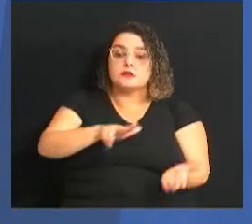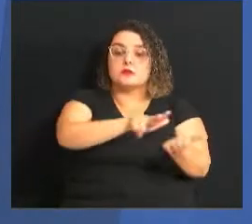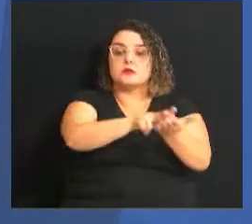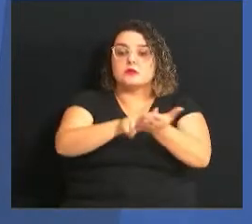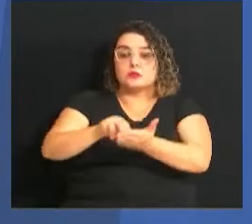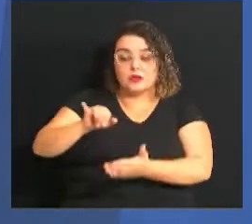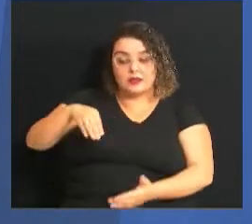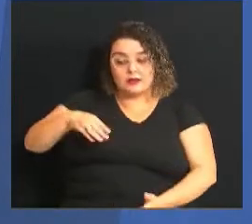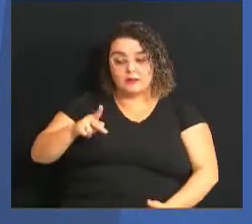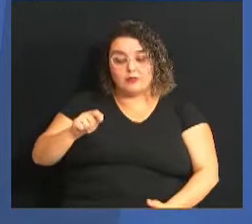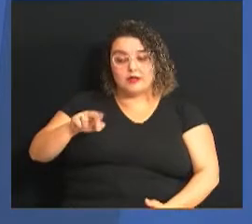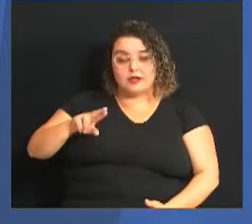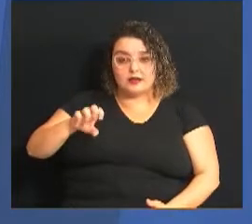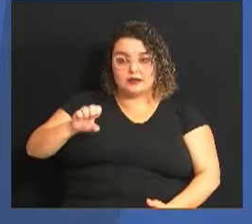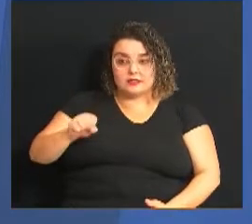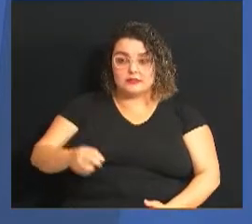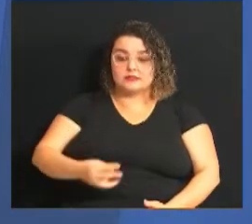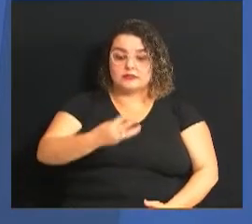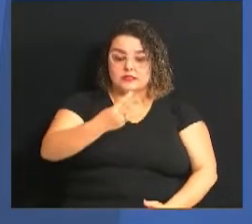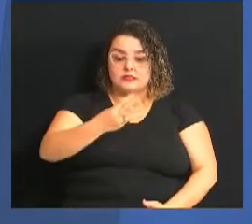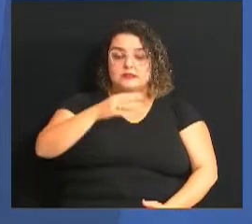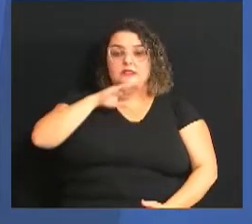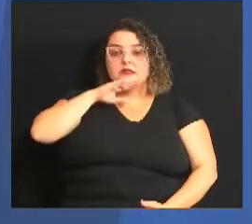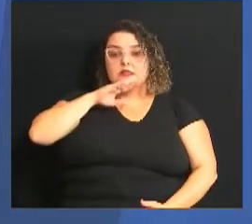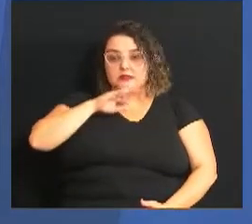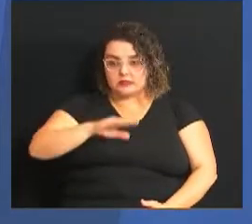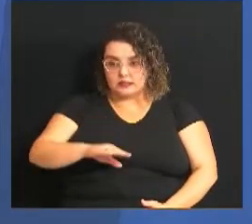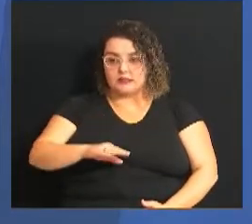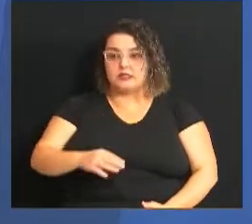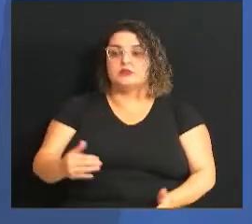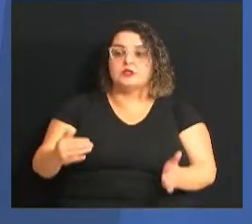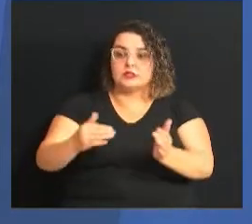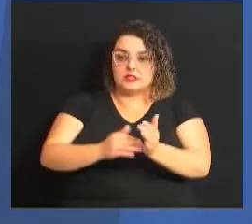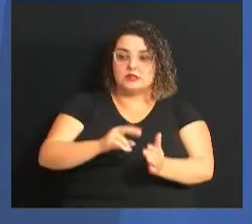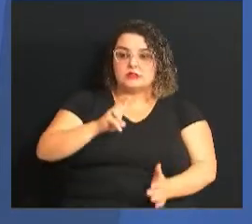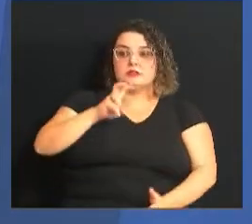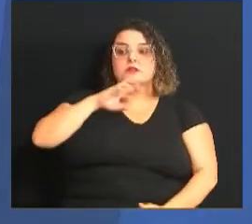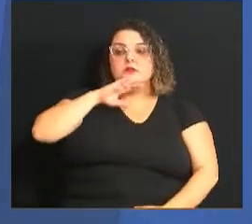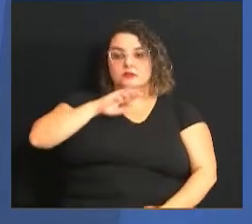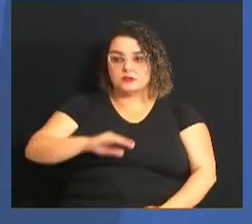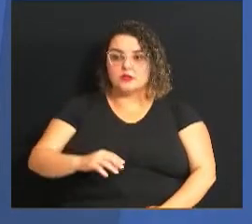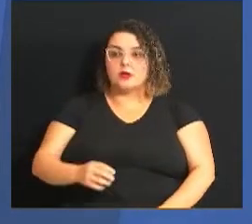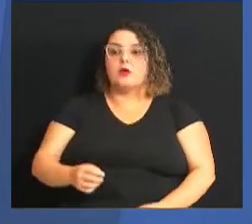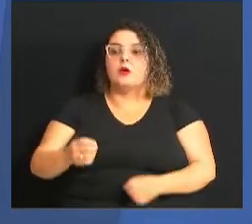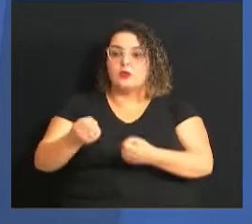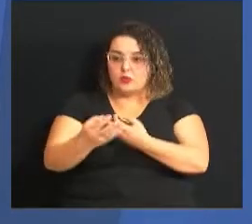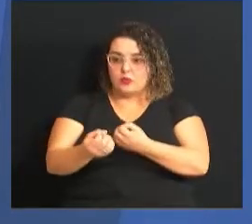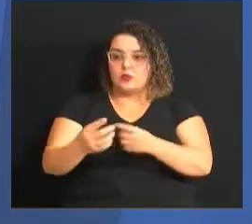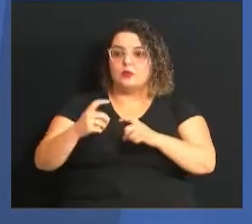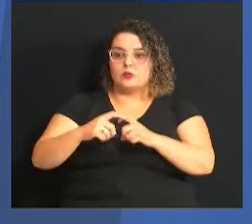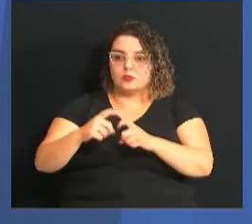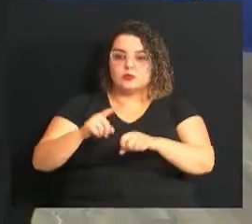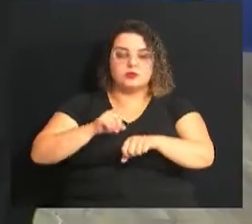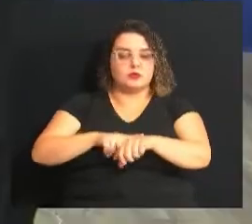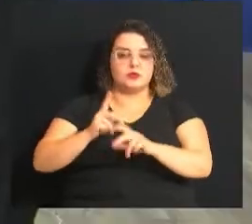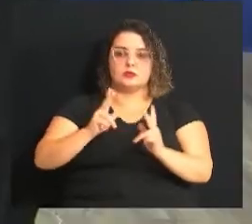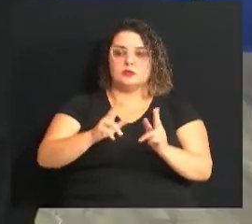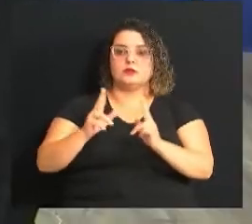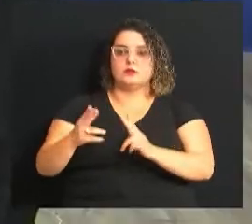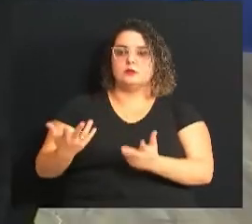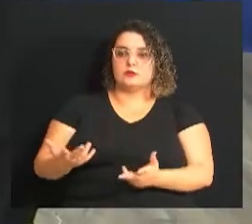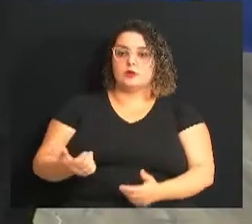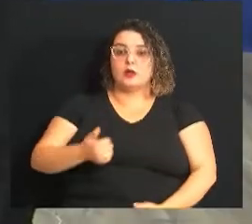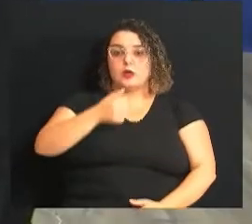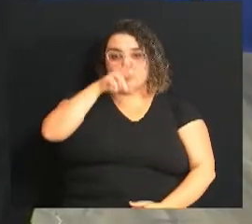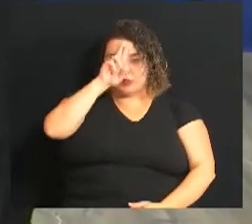ímpares, das 3 às 5 da tarde, sempre com os boletins médicos divulgados nos mesmos horários.